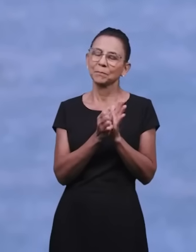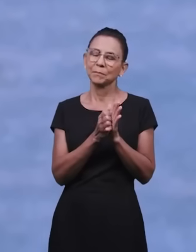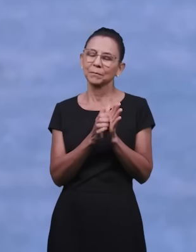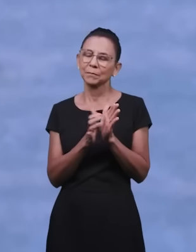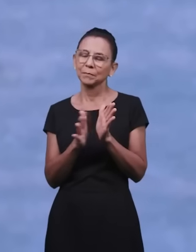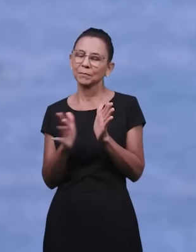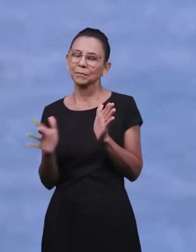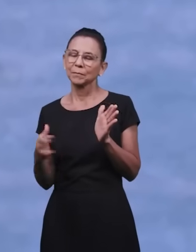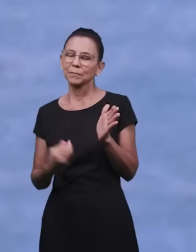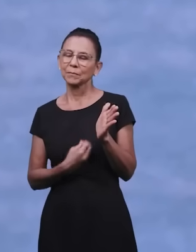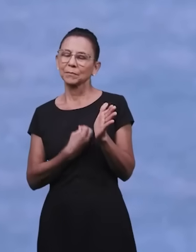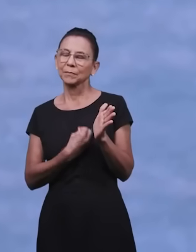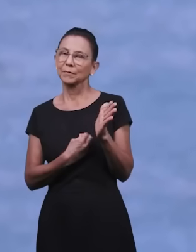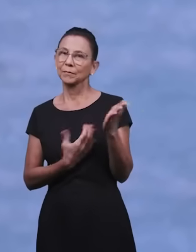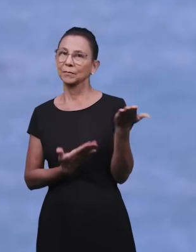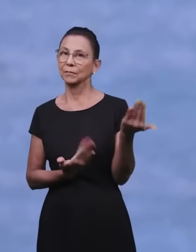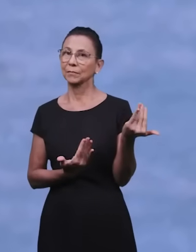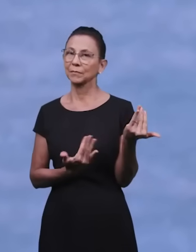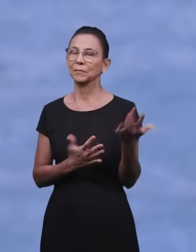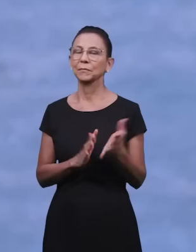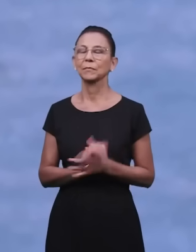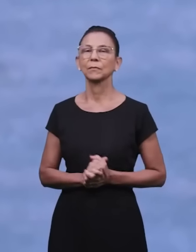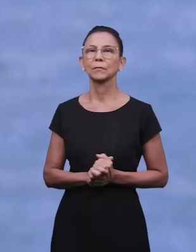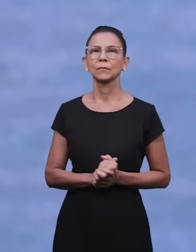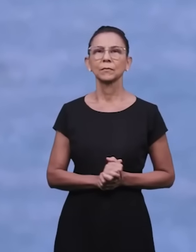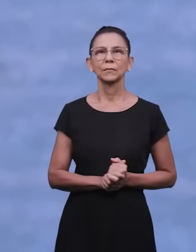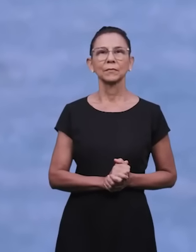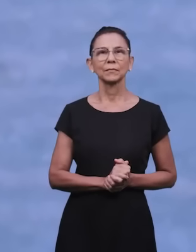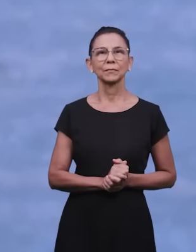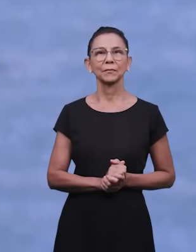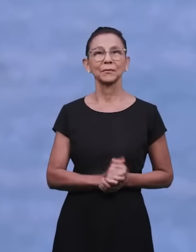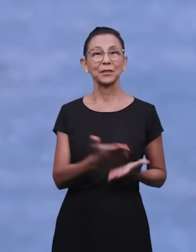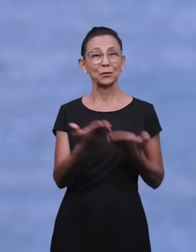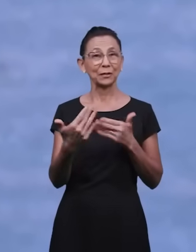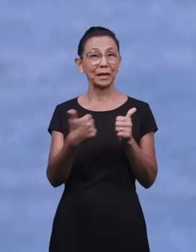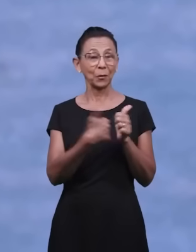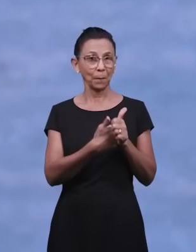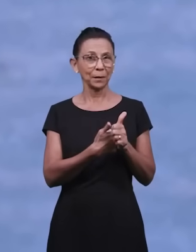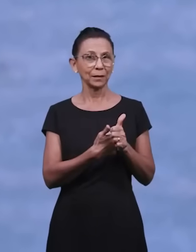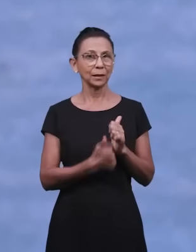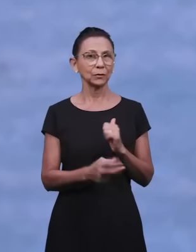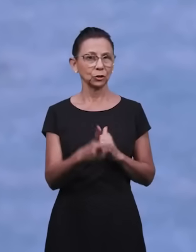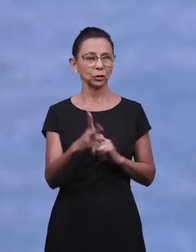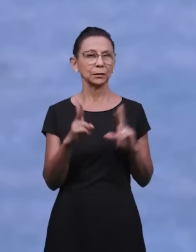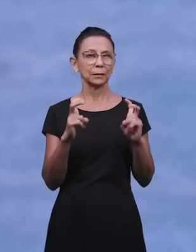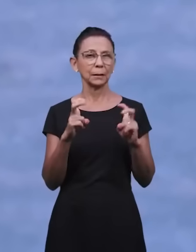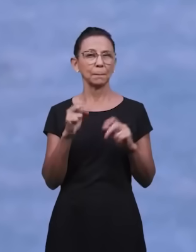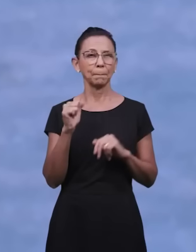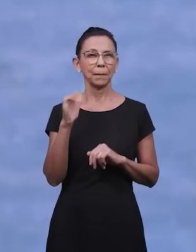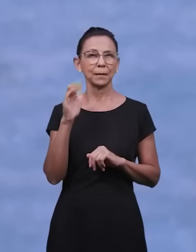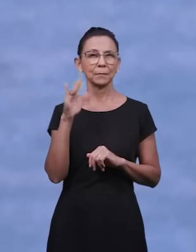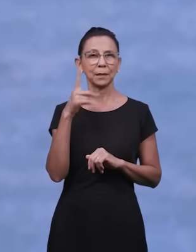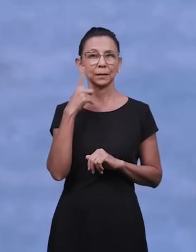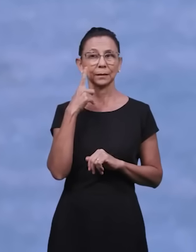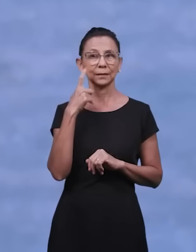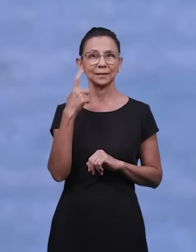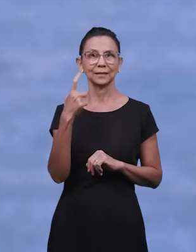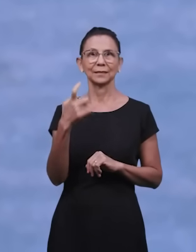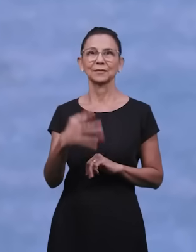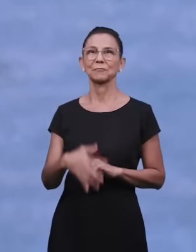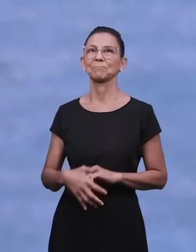Minha Mocidade. E eu quero convidar você a sempre nos acompanhar. Vamos trazer temas cada vez mais